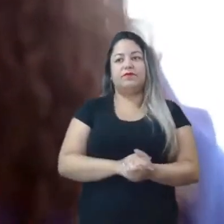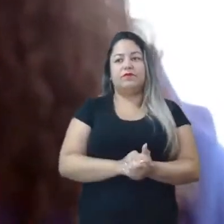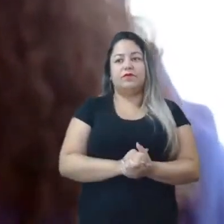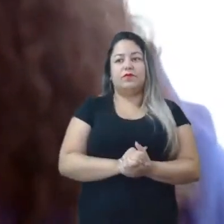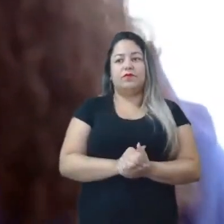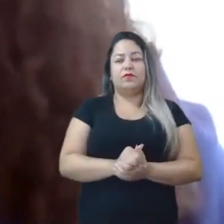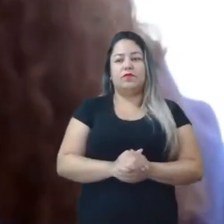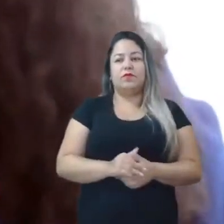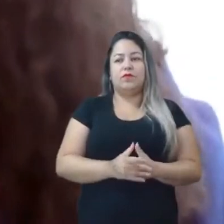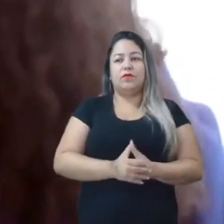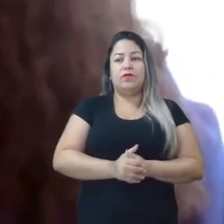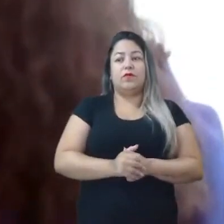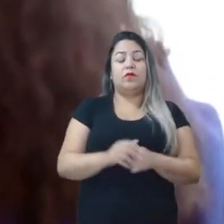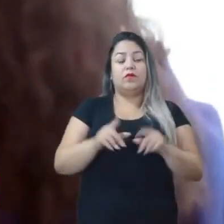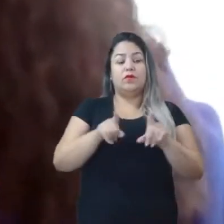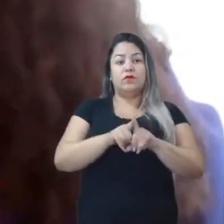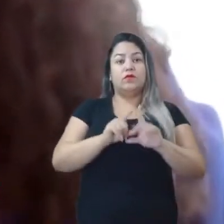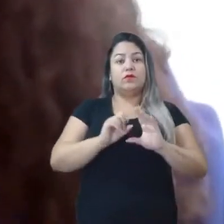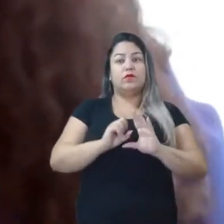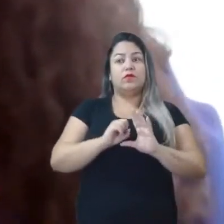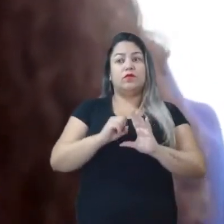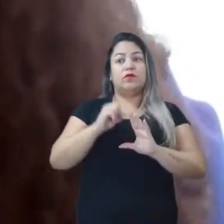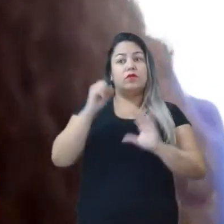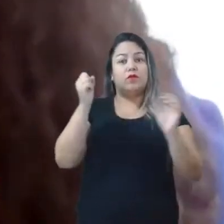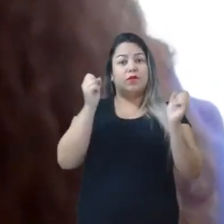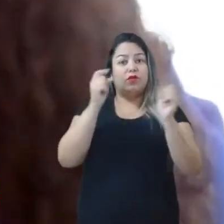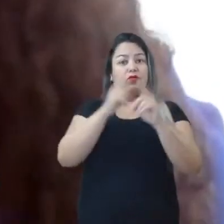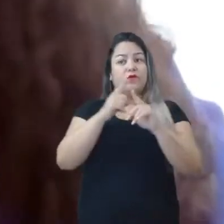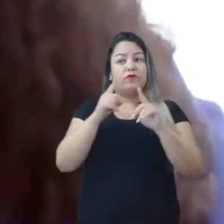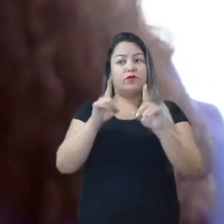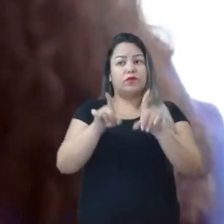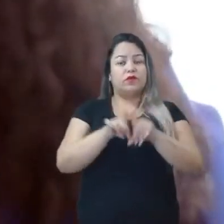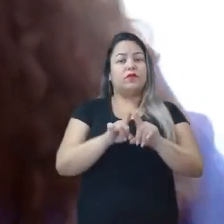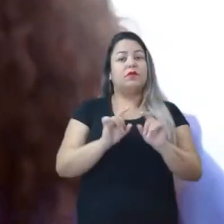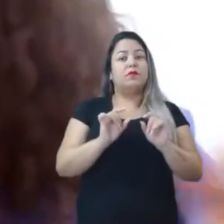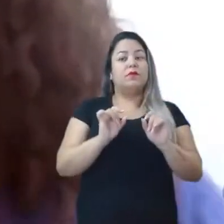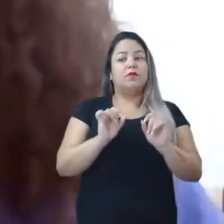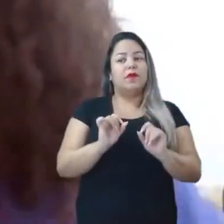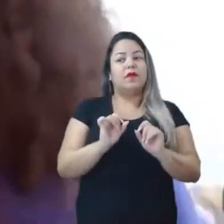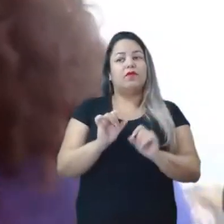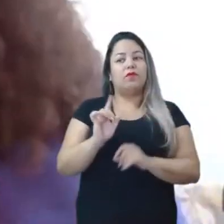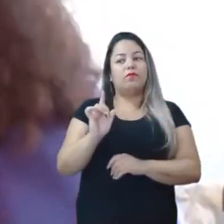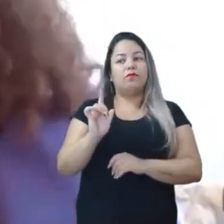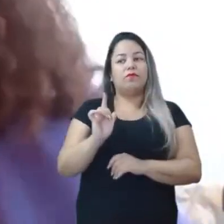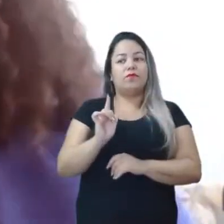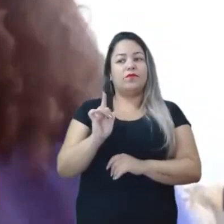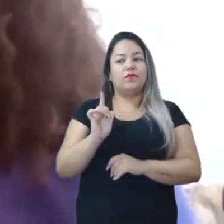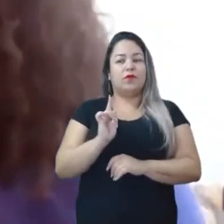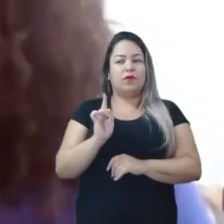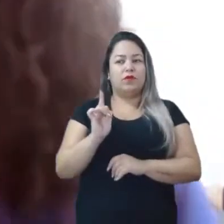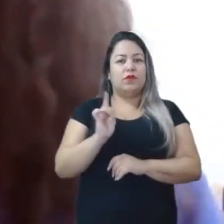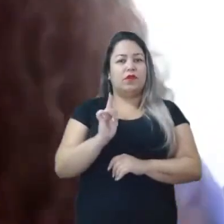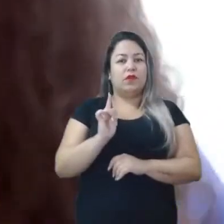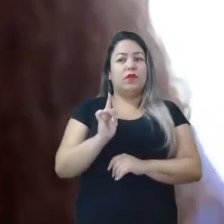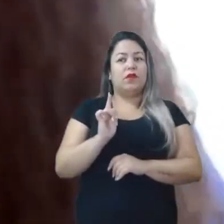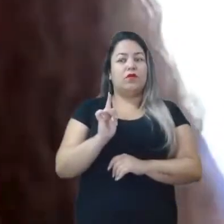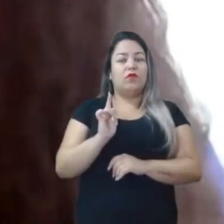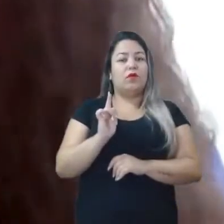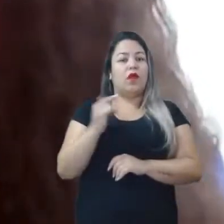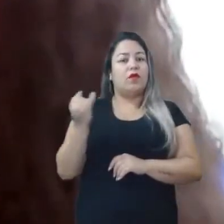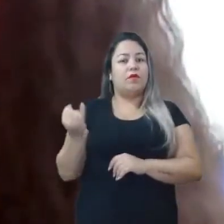acho que é um dos aspectos que também dificulta tudo isso. E tem um ponto, né, que eu acho que é